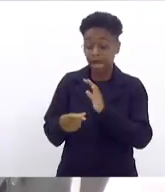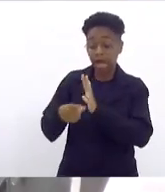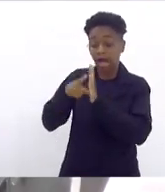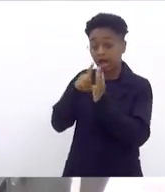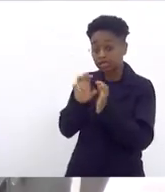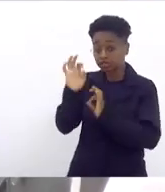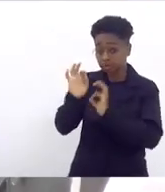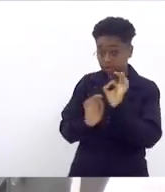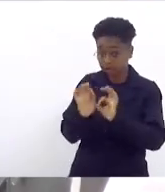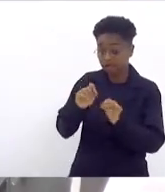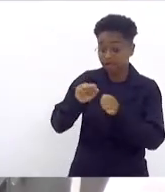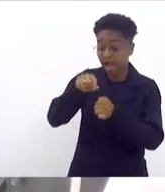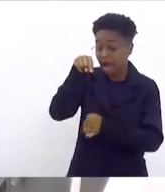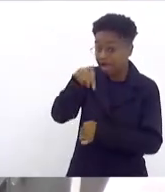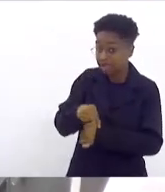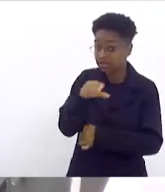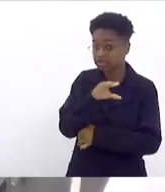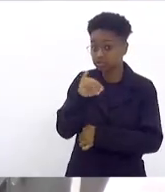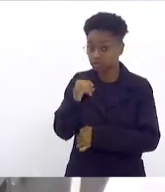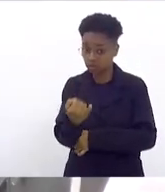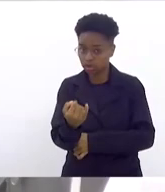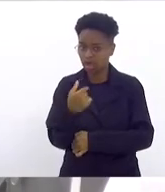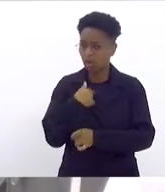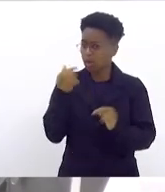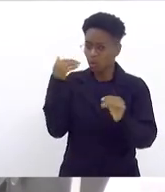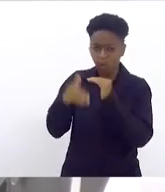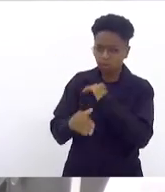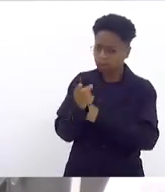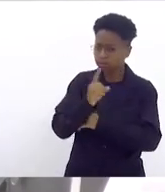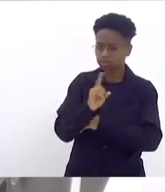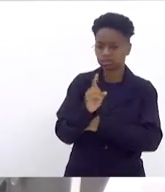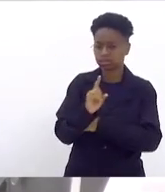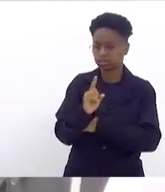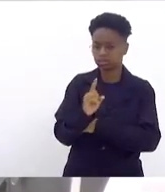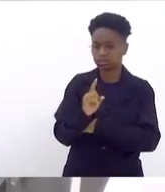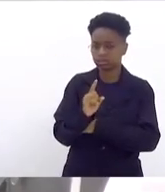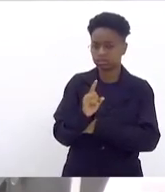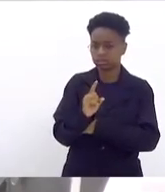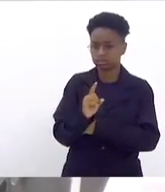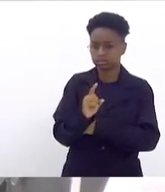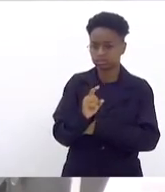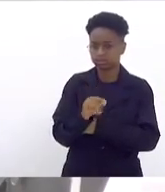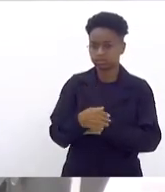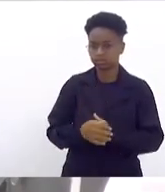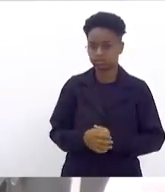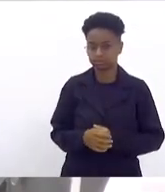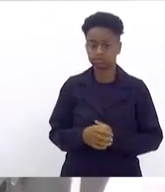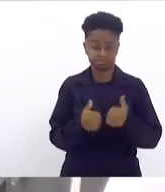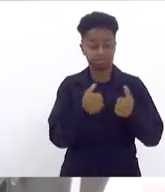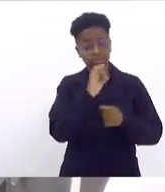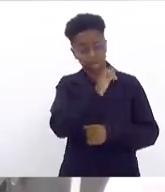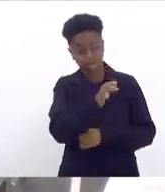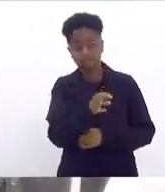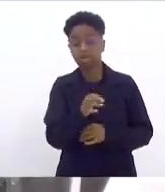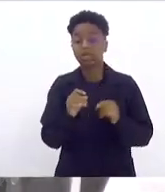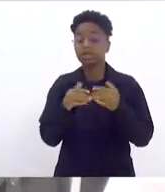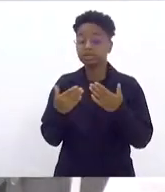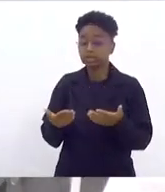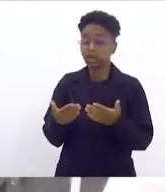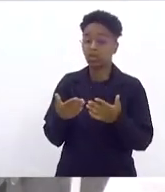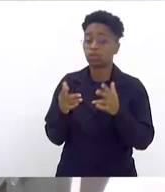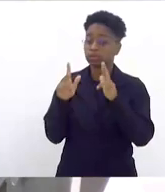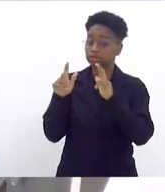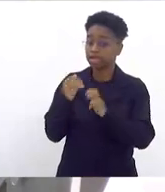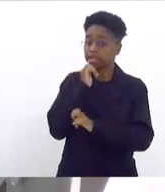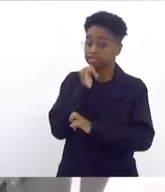isso pela CCJ. Eu também não me oponho. Mas Vossa Excelência pode baixar a diligência para outro órgão, caso exatamente queira. Então, para essa questão, na por